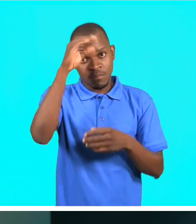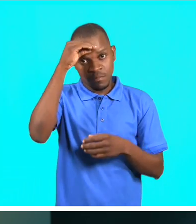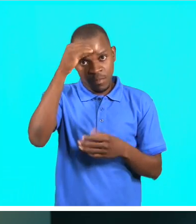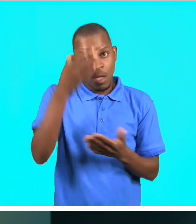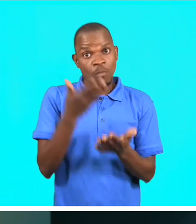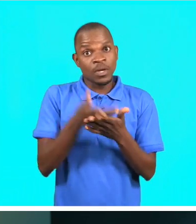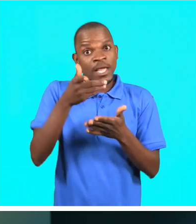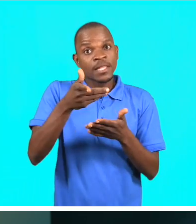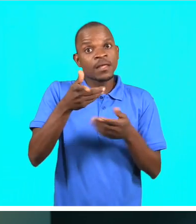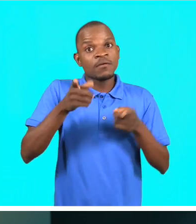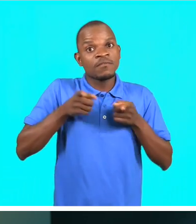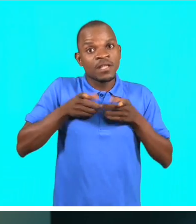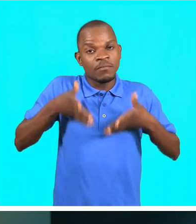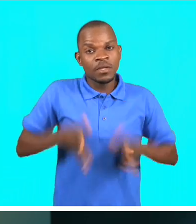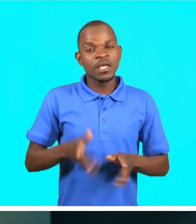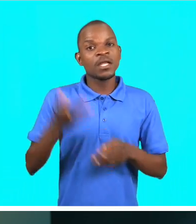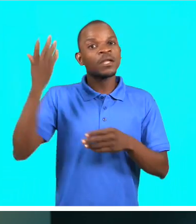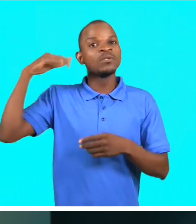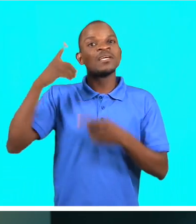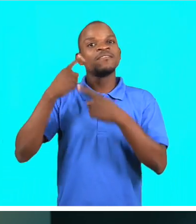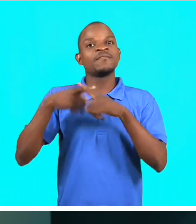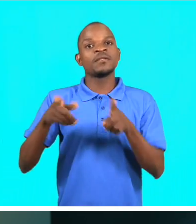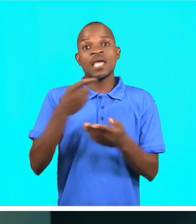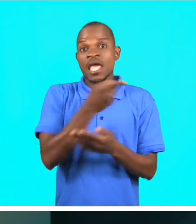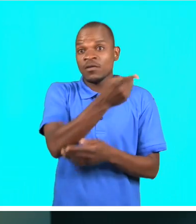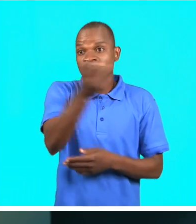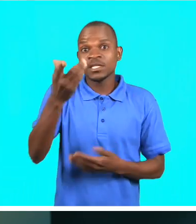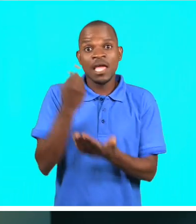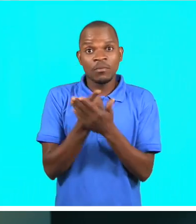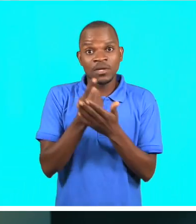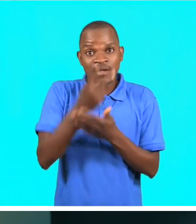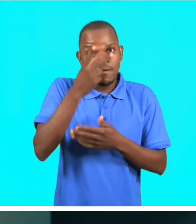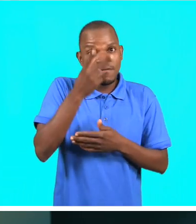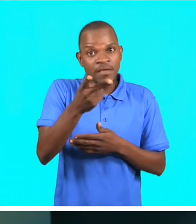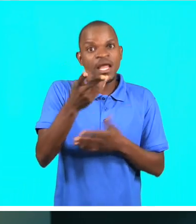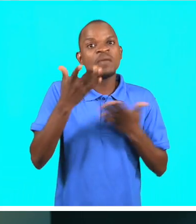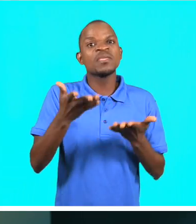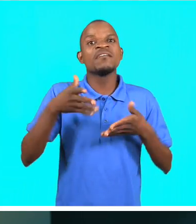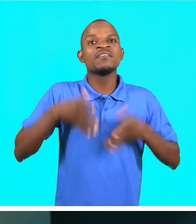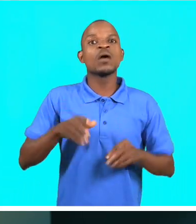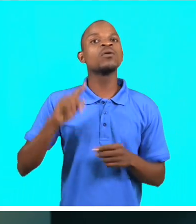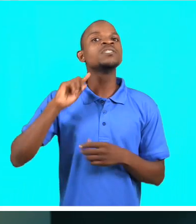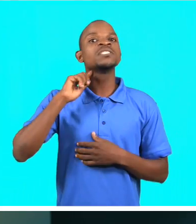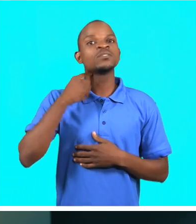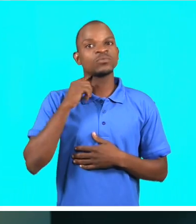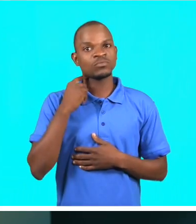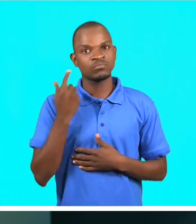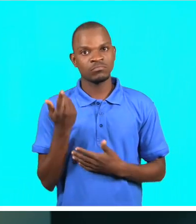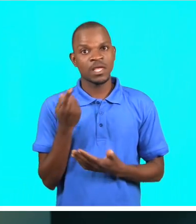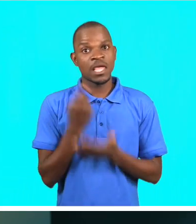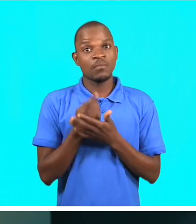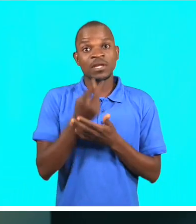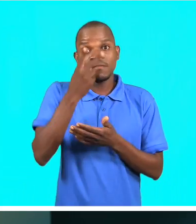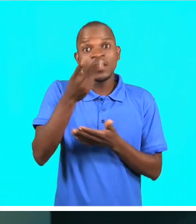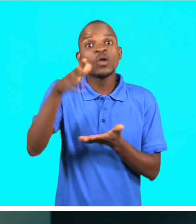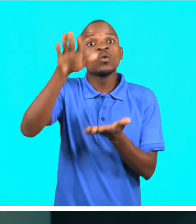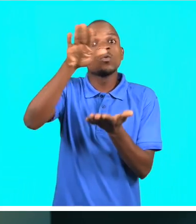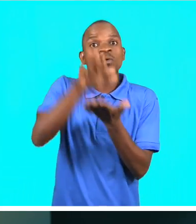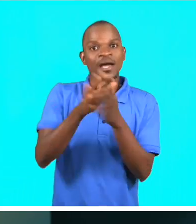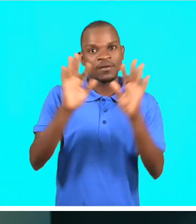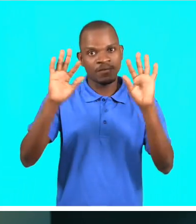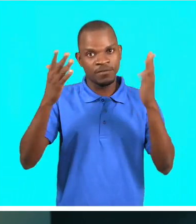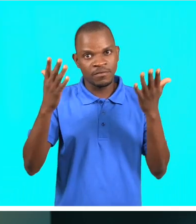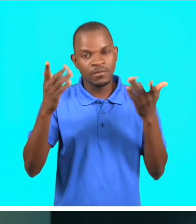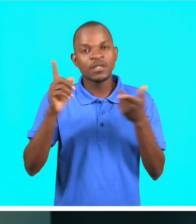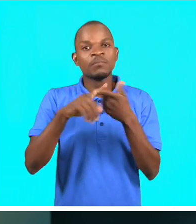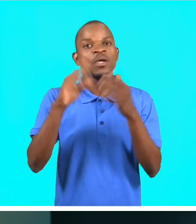não é a Edmilza de ontem. O que eu quero, não estou preocupada com dinheiros. Quero que a Edmilza volte à razão. Está a entender? Eu quero que a Edmilza volte à razão, porque a Edmilza